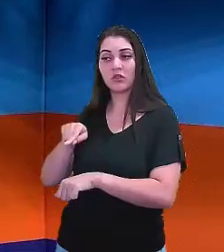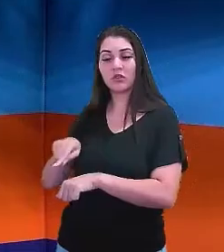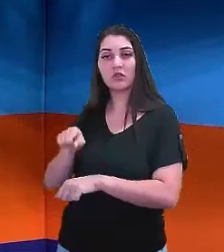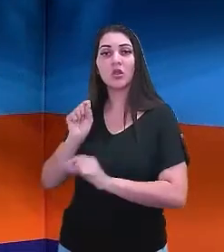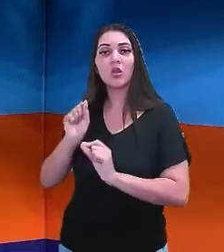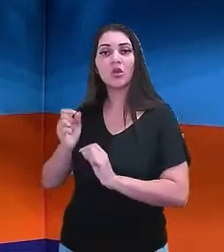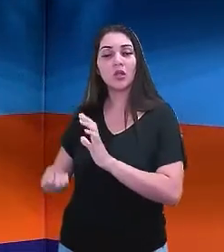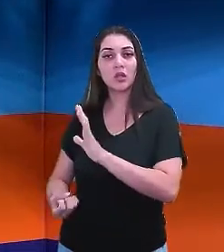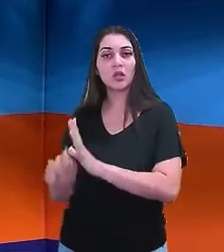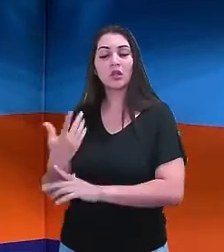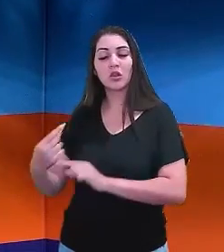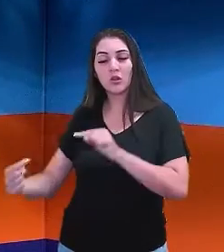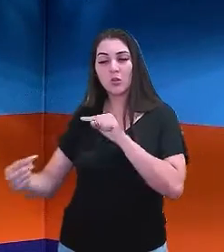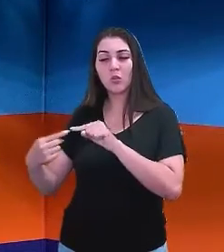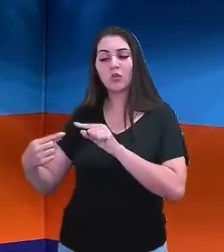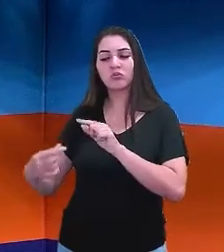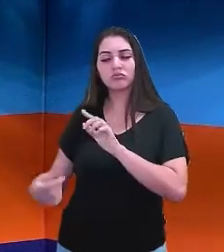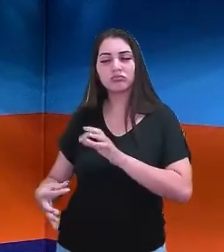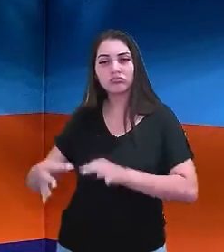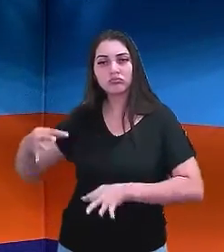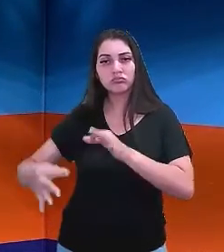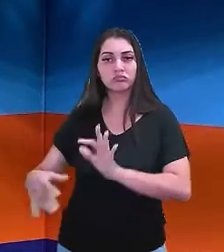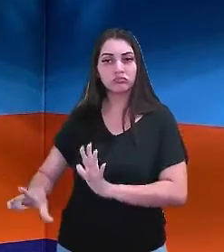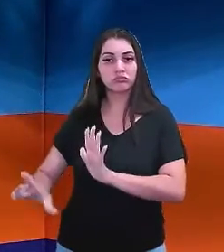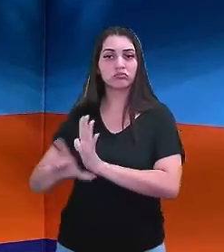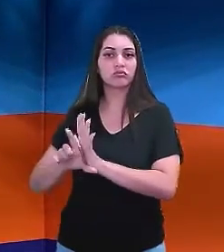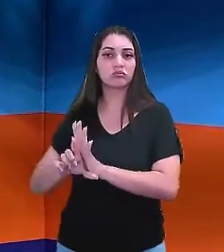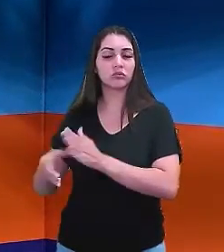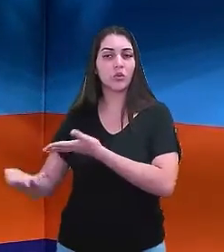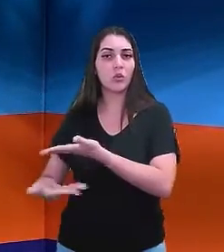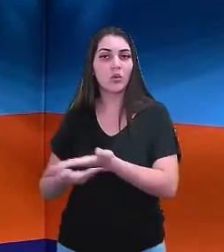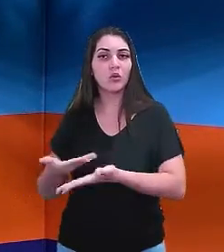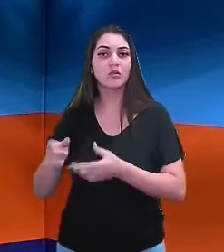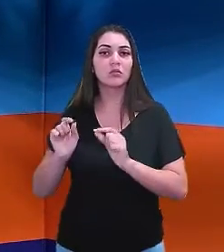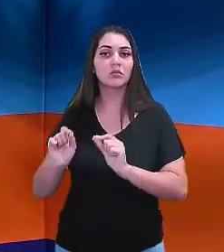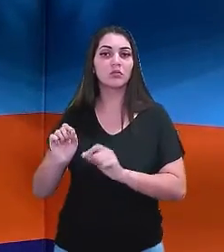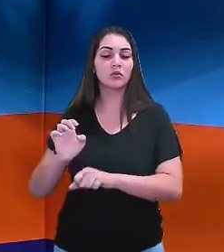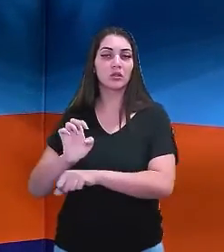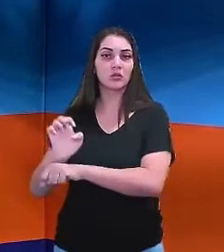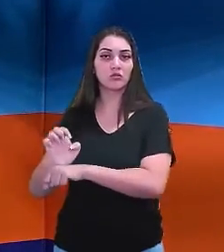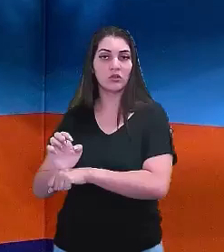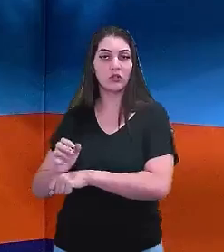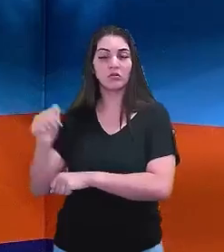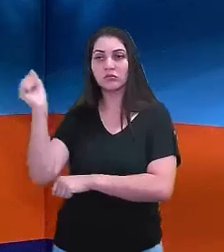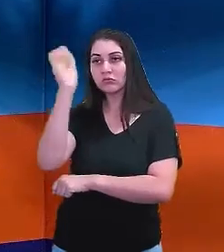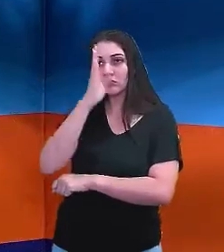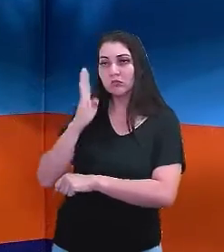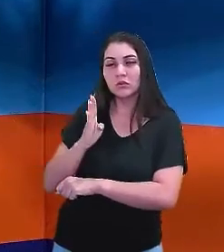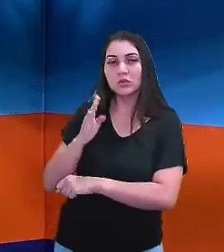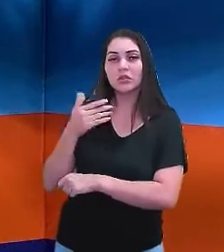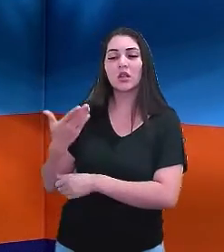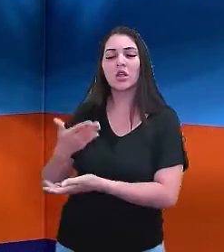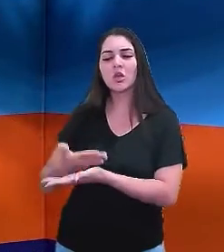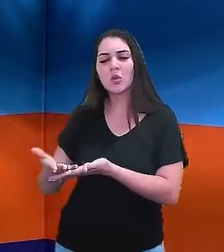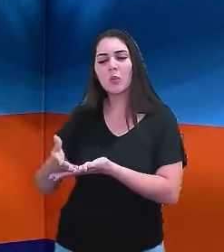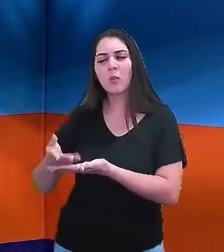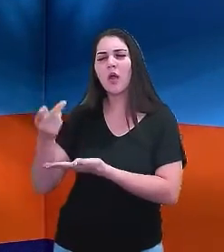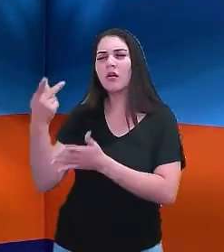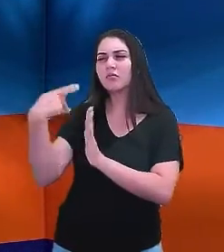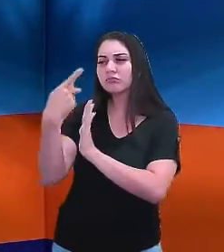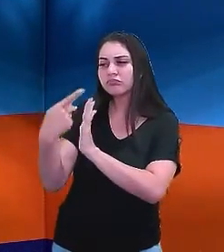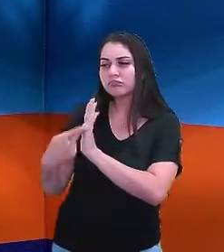que é criado do ponto de vista jurídico e legal. Com relação ao Estado brasileiro, ele começa a ser